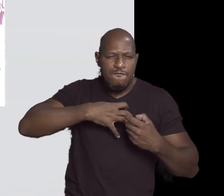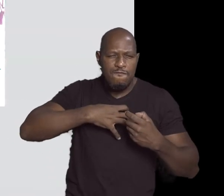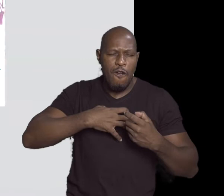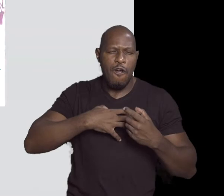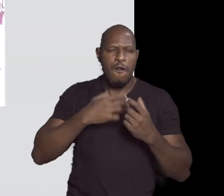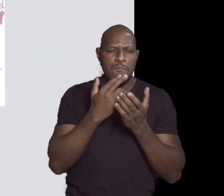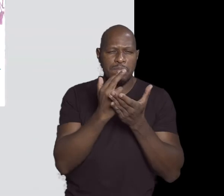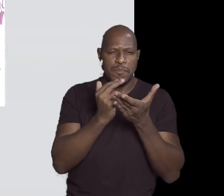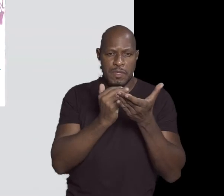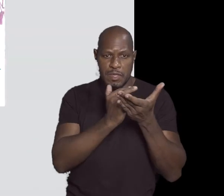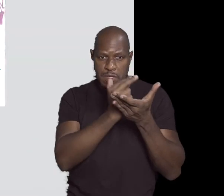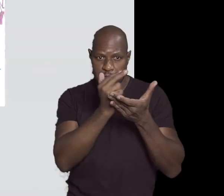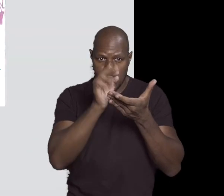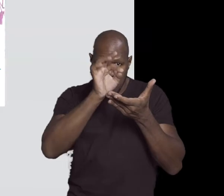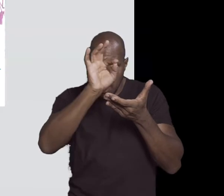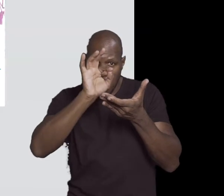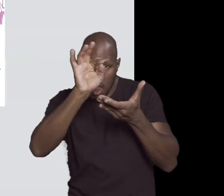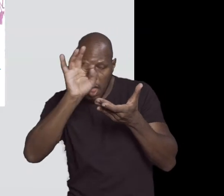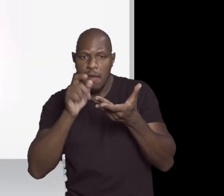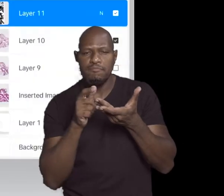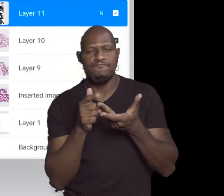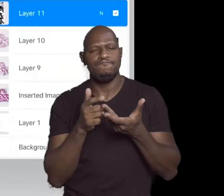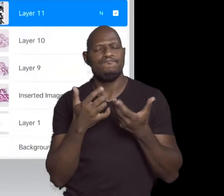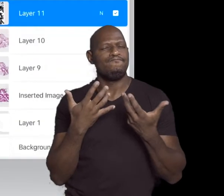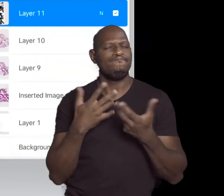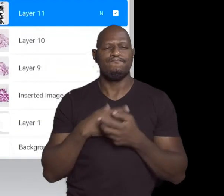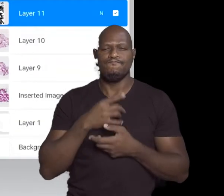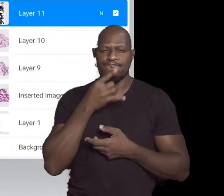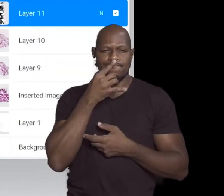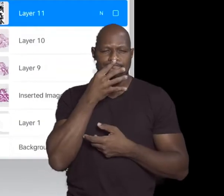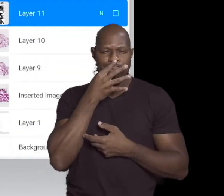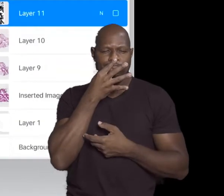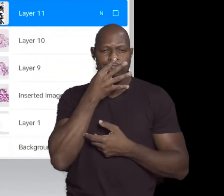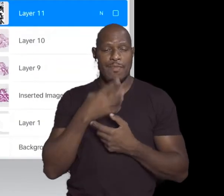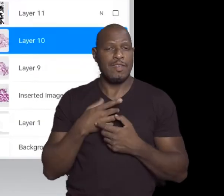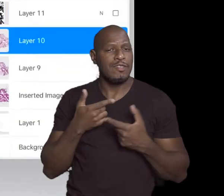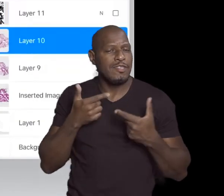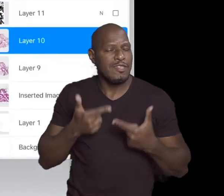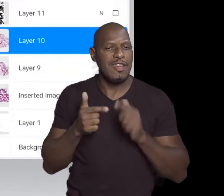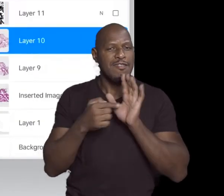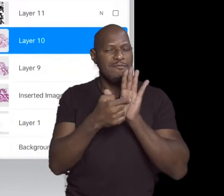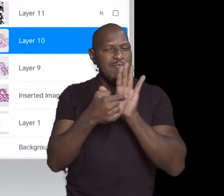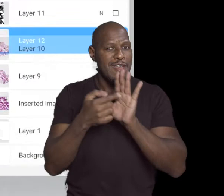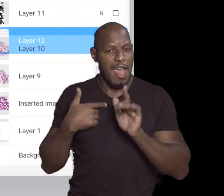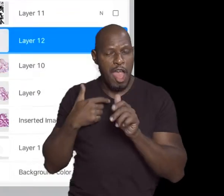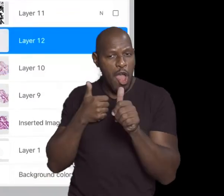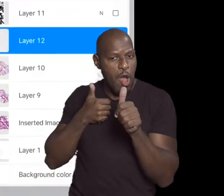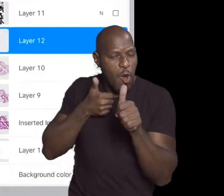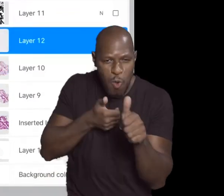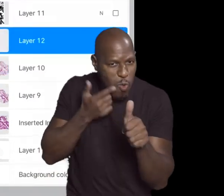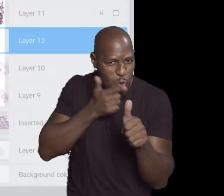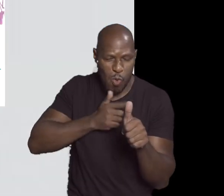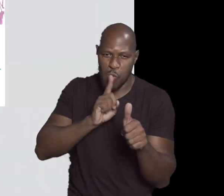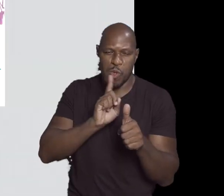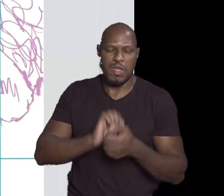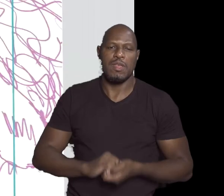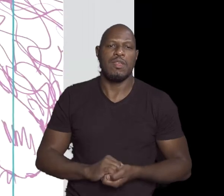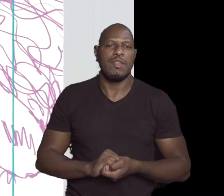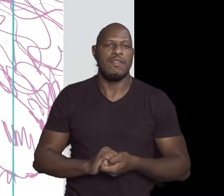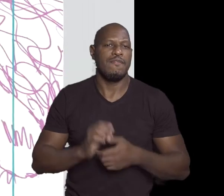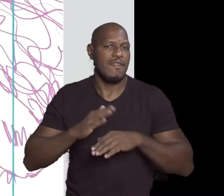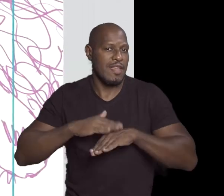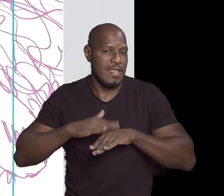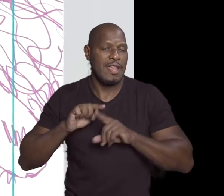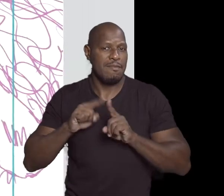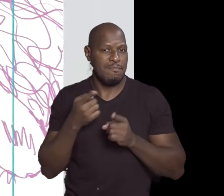desenha. Muito, muito, muito incrível. É até chato eu mostrar isso, porque eu não vou chegar nem perto de fazer.